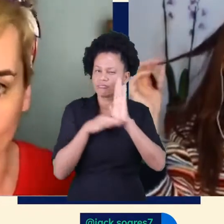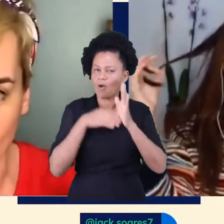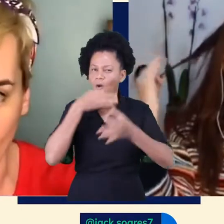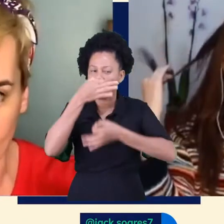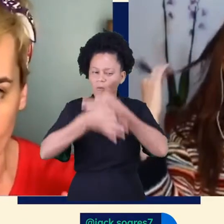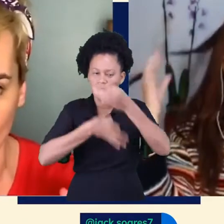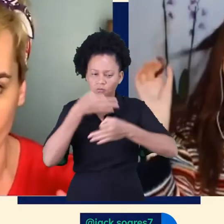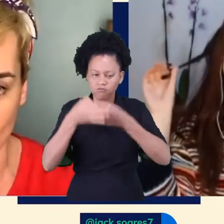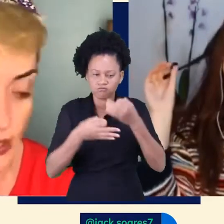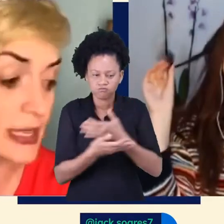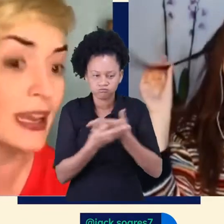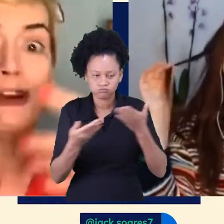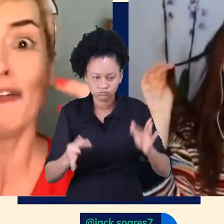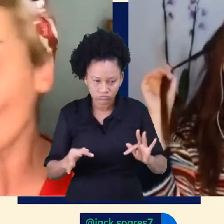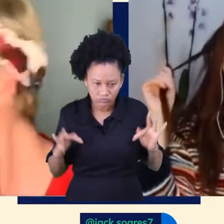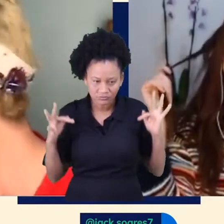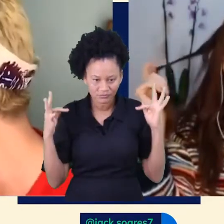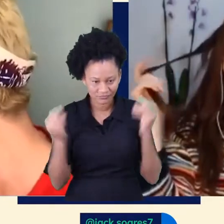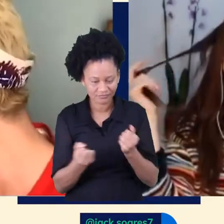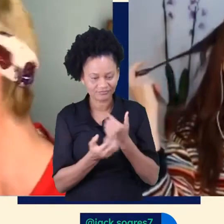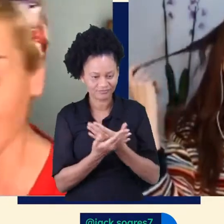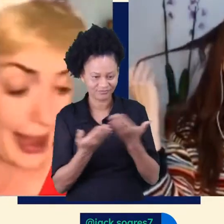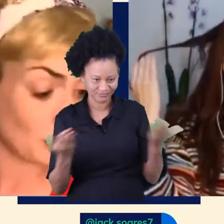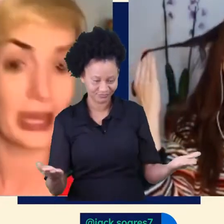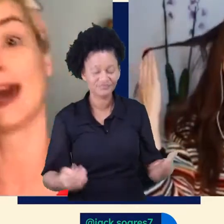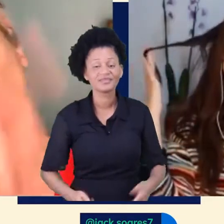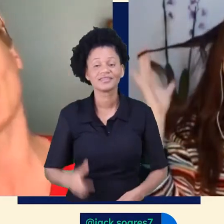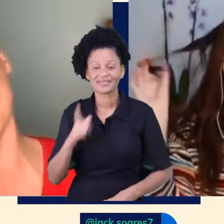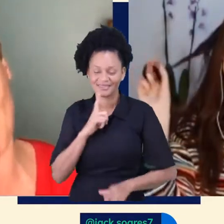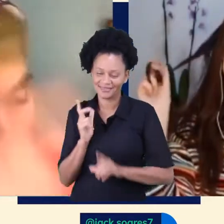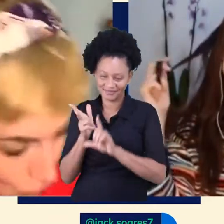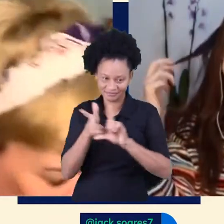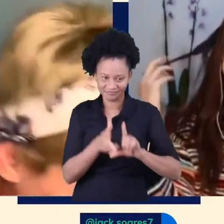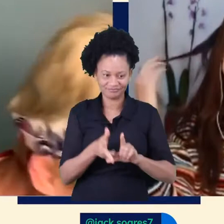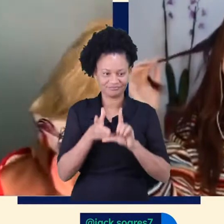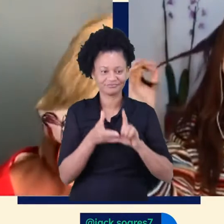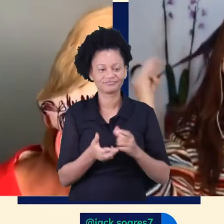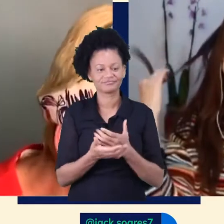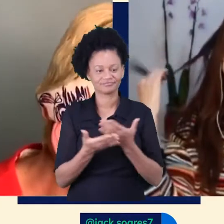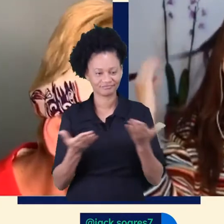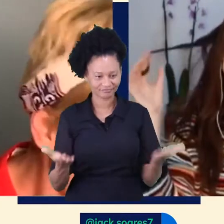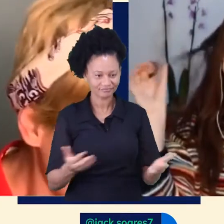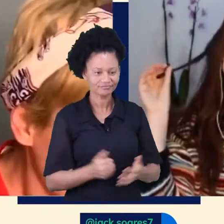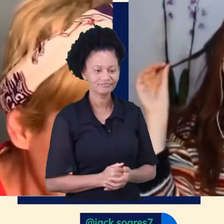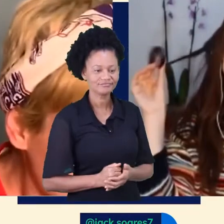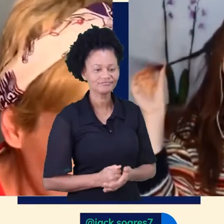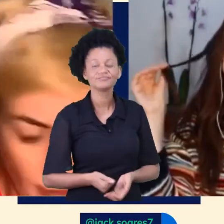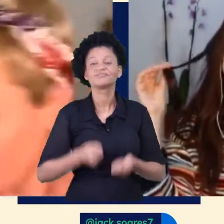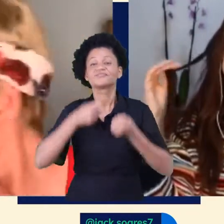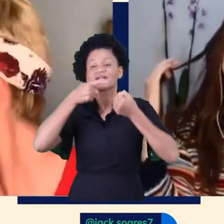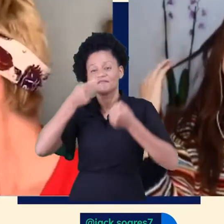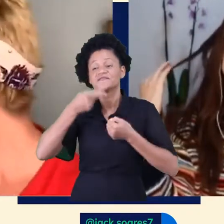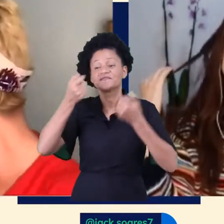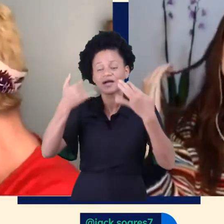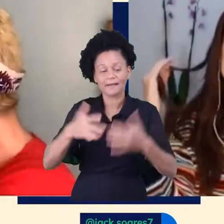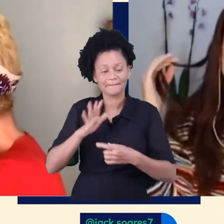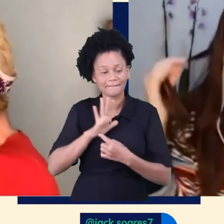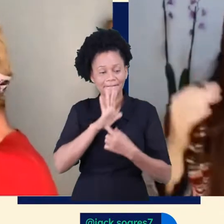eu vou deixar a listinha lá das indicações. Fora, por exemplo, o Leleco da Carol, que eu também já contei numa live, que